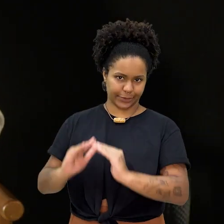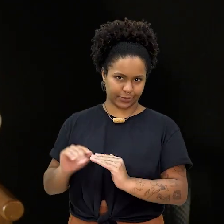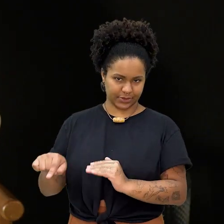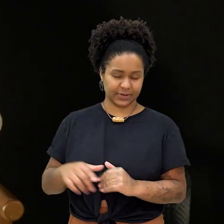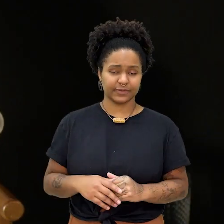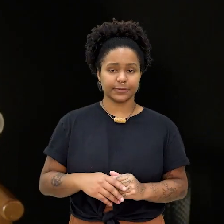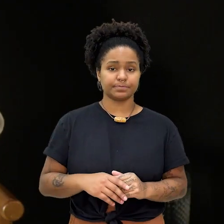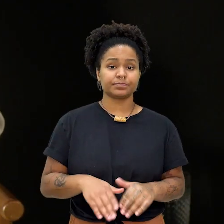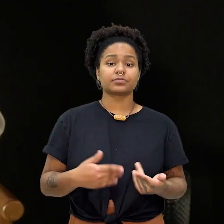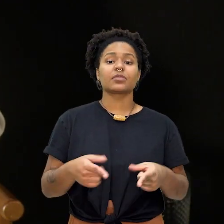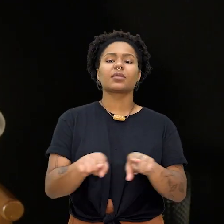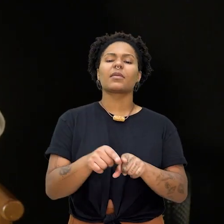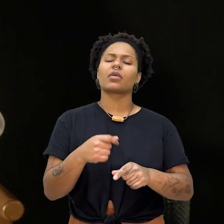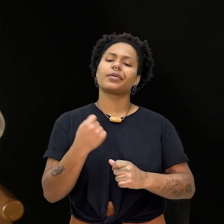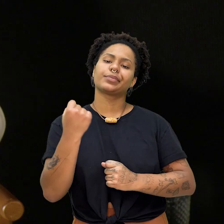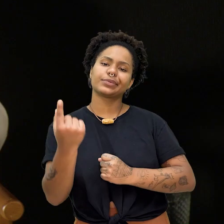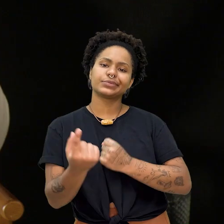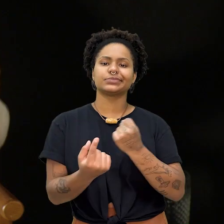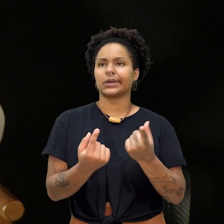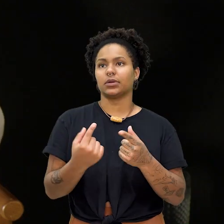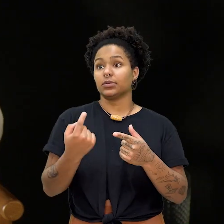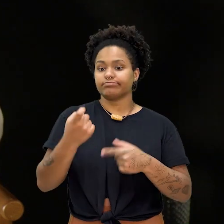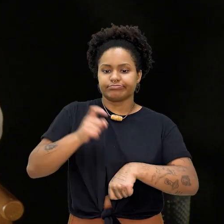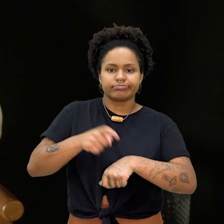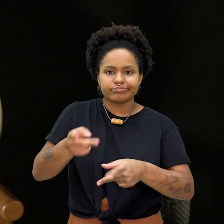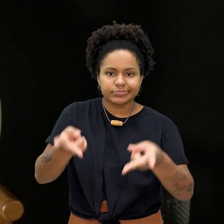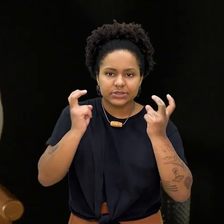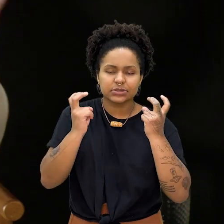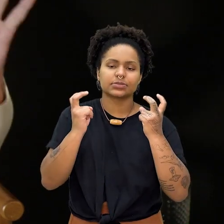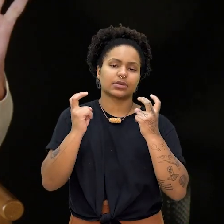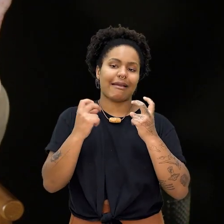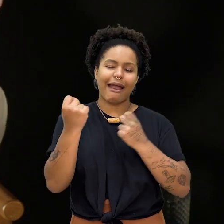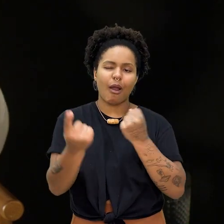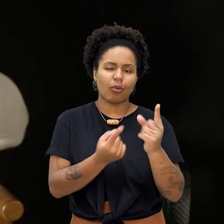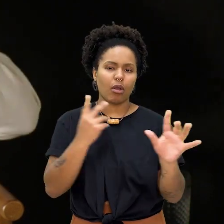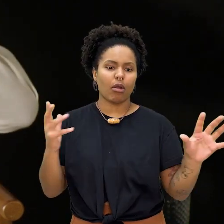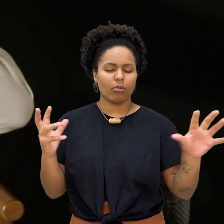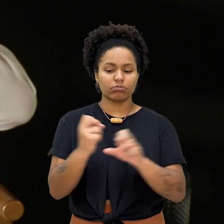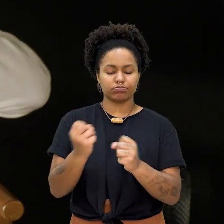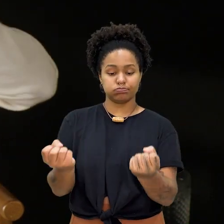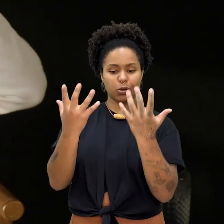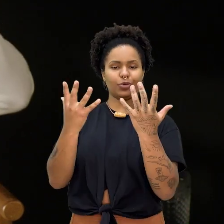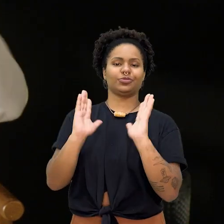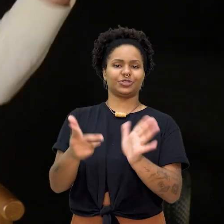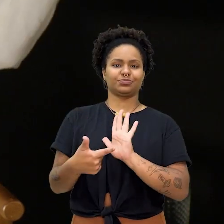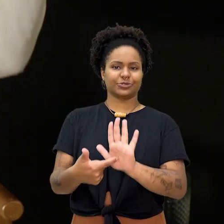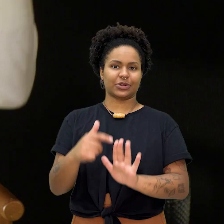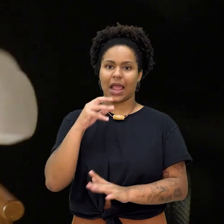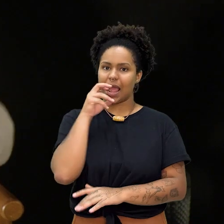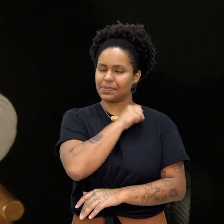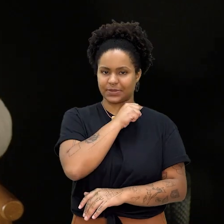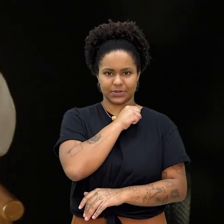vilas. E, com algumas, e logo de cara, alguns resultados apareceram